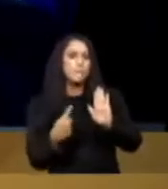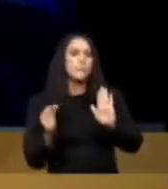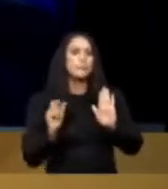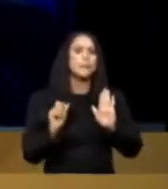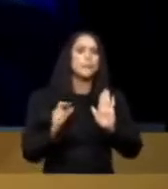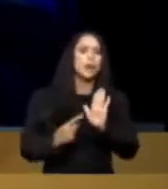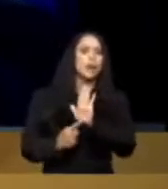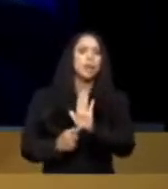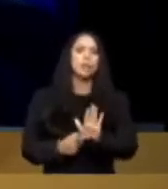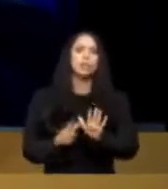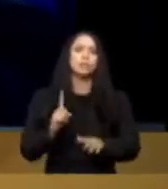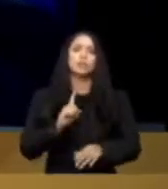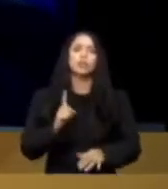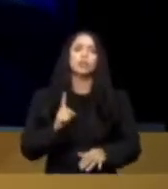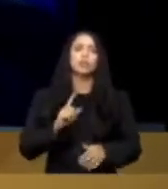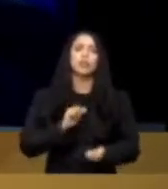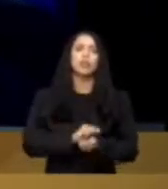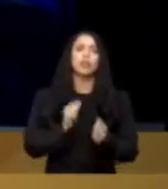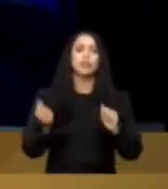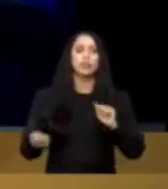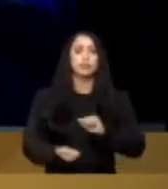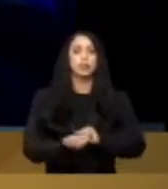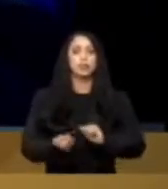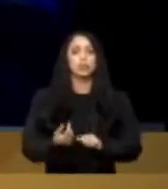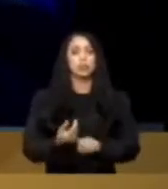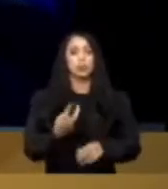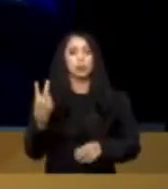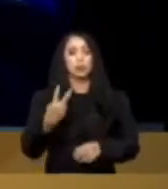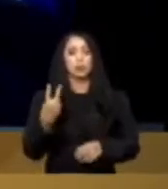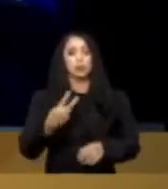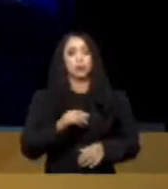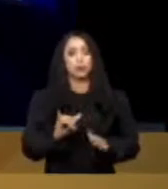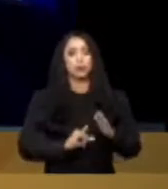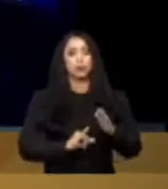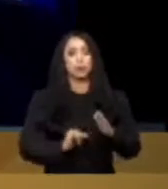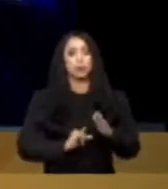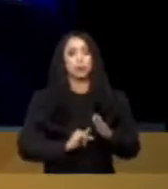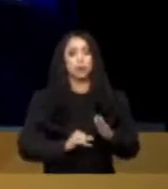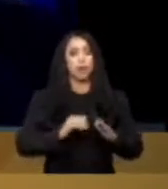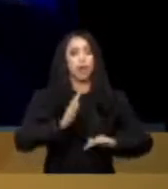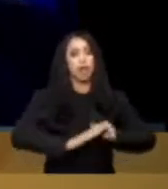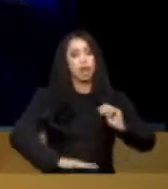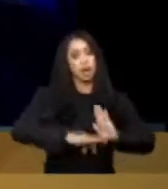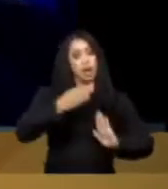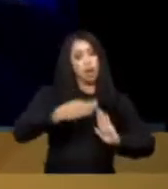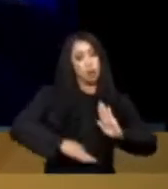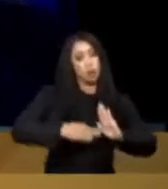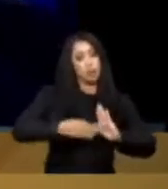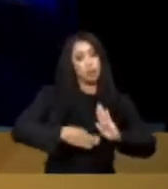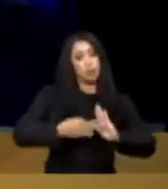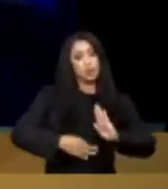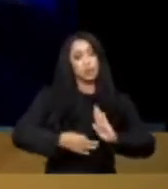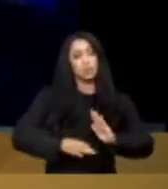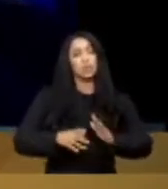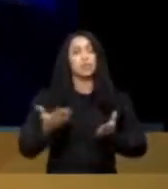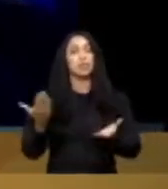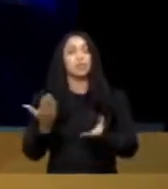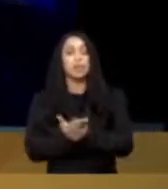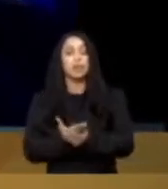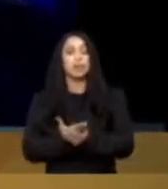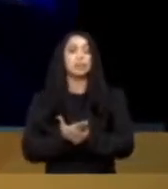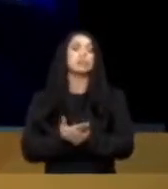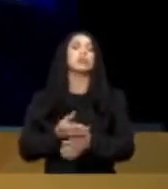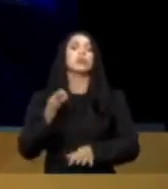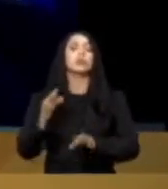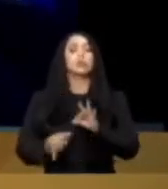mescla de modo inadequado dois institutos, a competência e a coisa julgada, e objetiva limitar o poder do